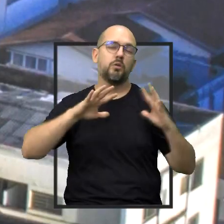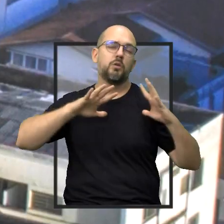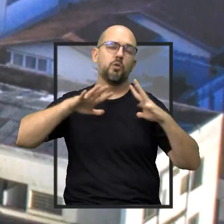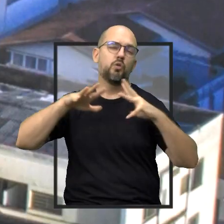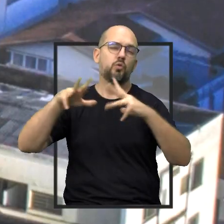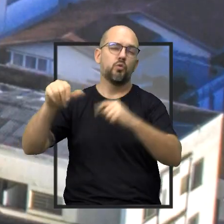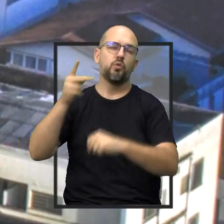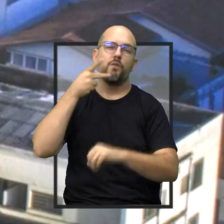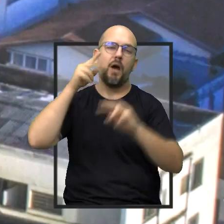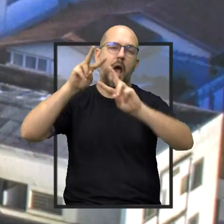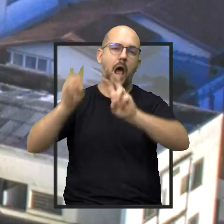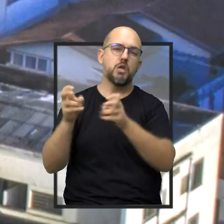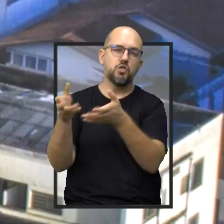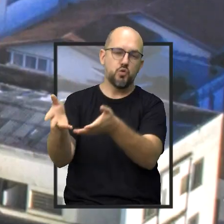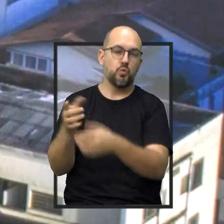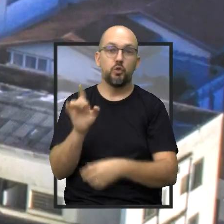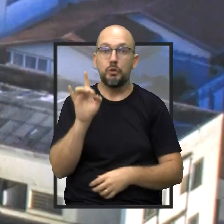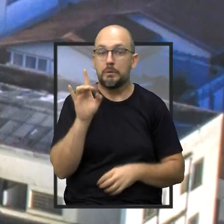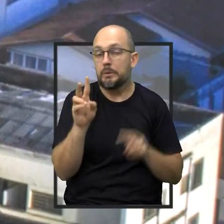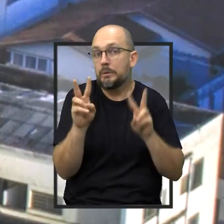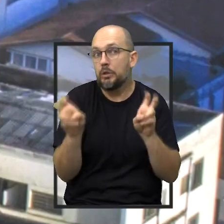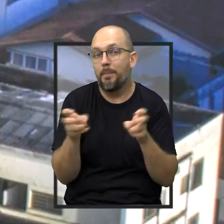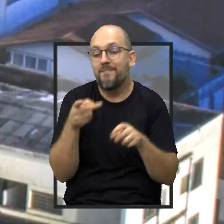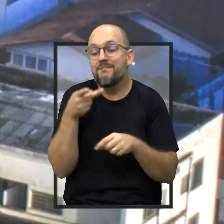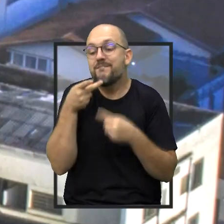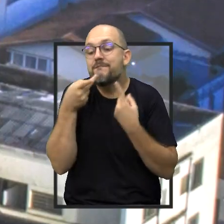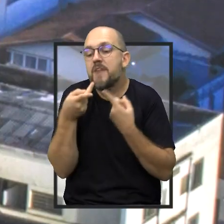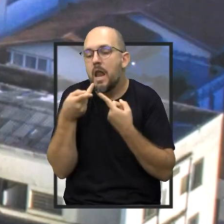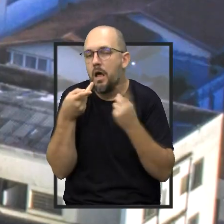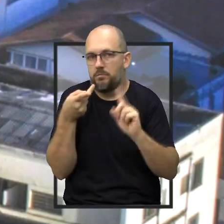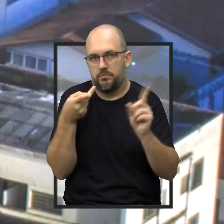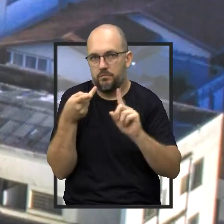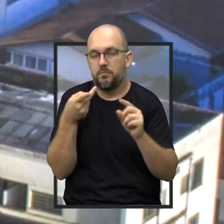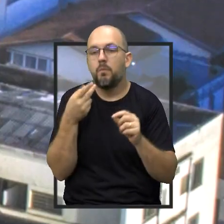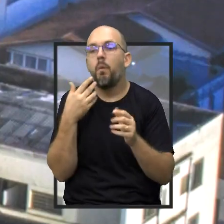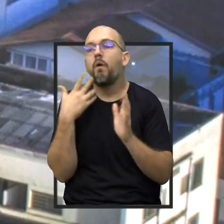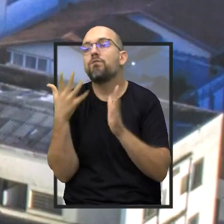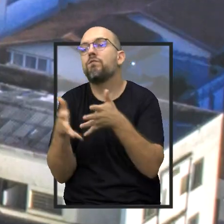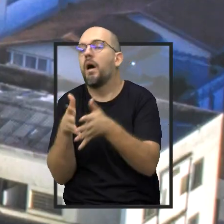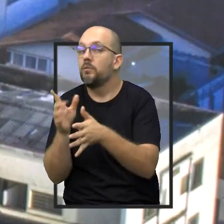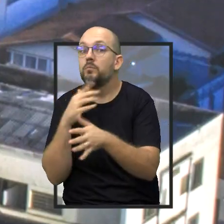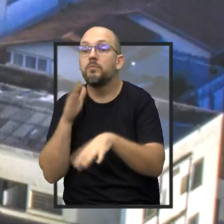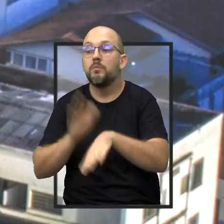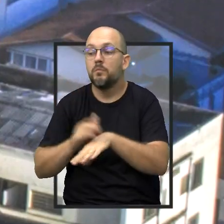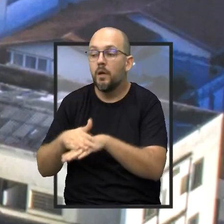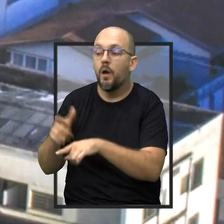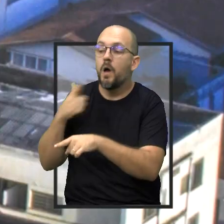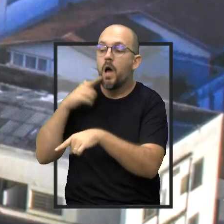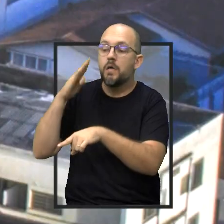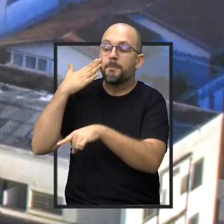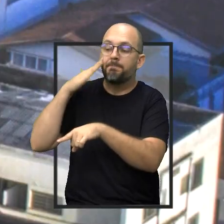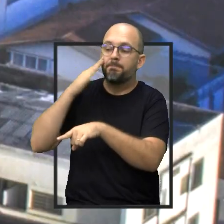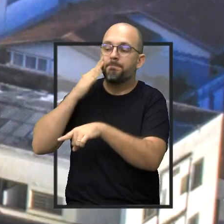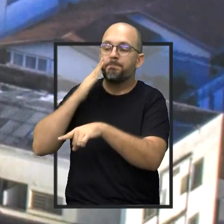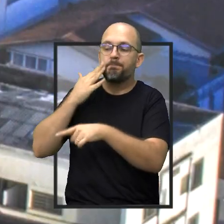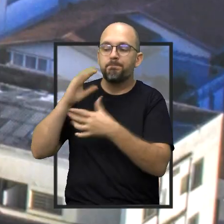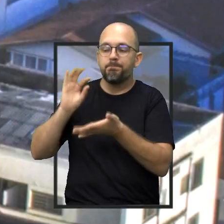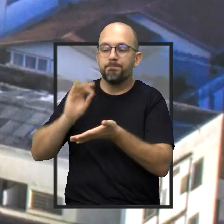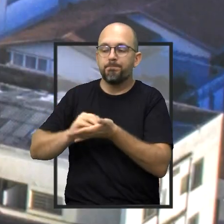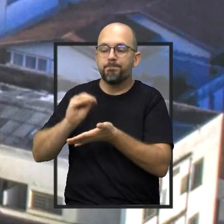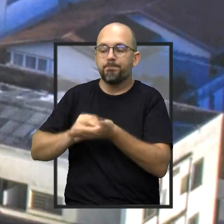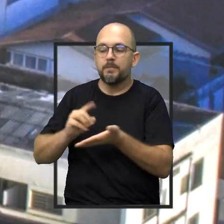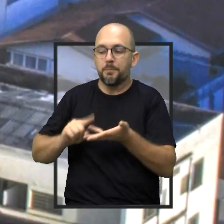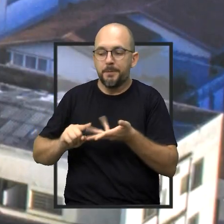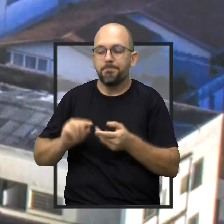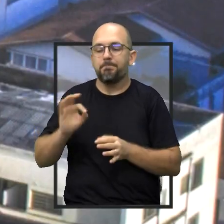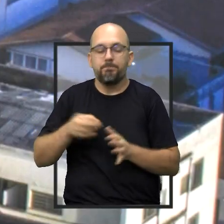mundo fala sobre isso, mas não é só sobre falar, é sobre ouvir a demanda, entender qual é a necessidade real e